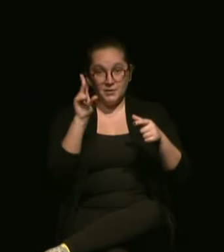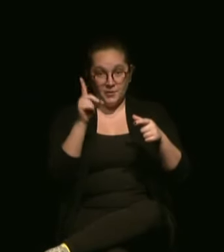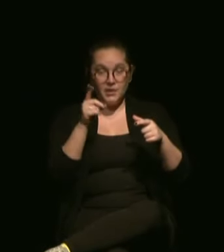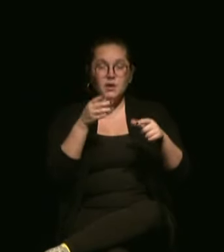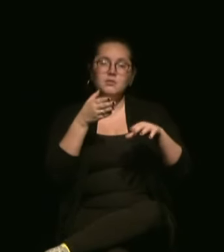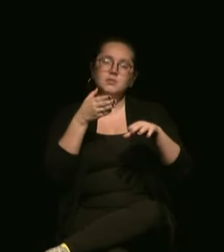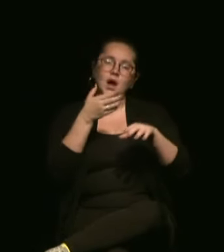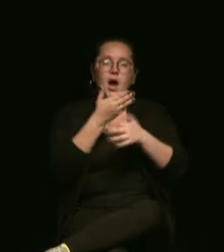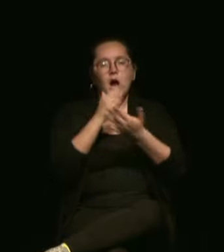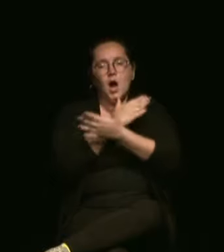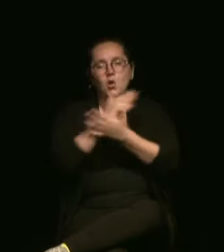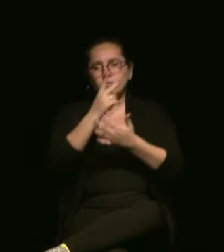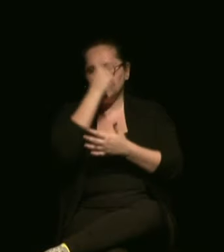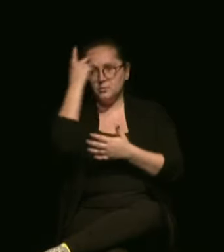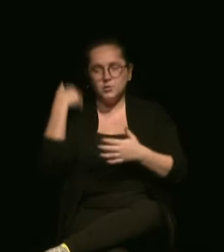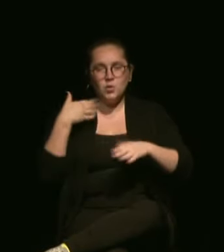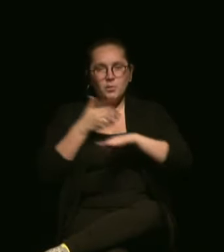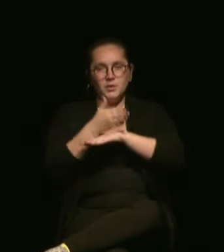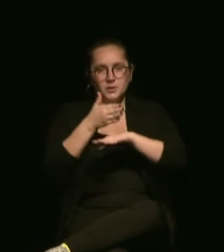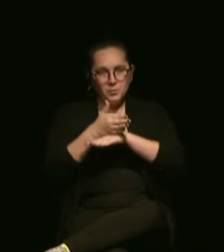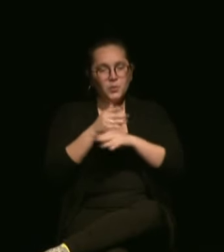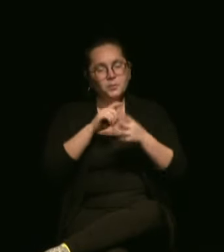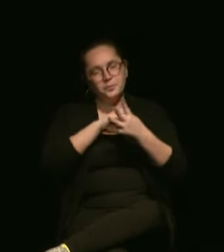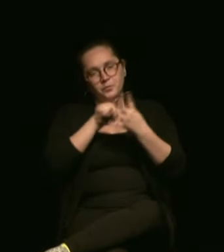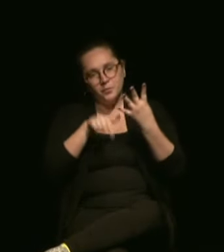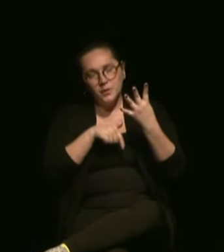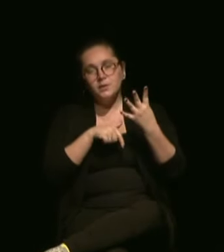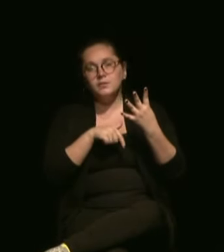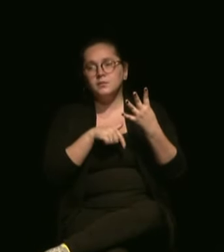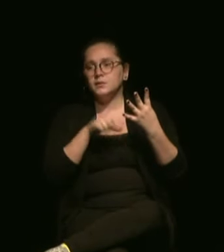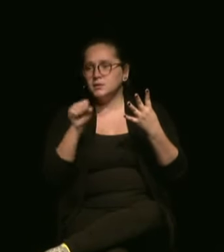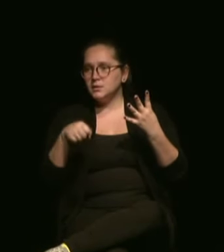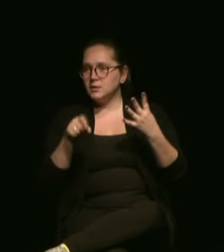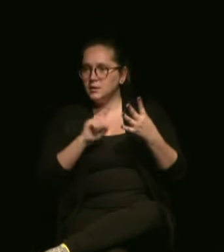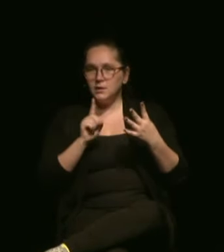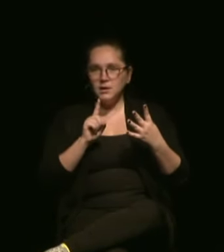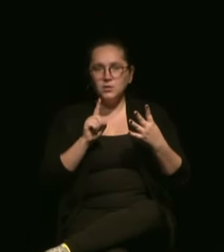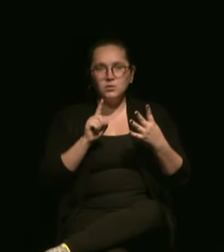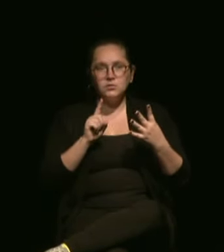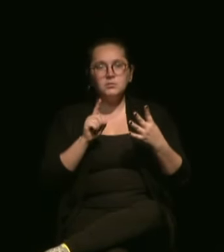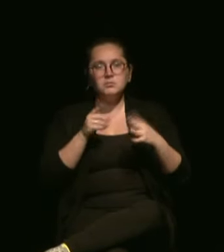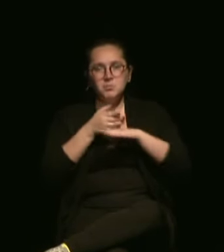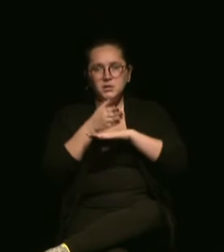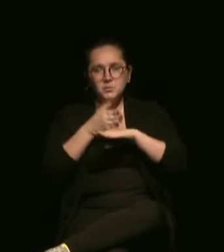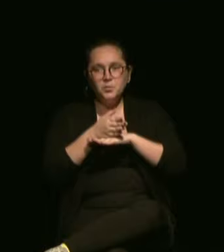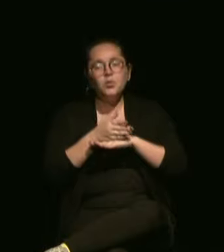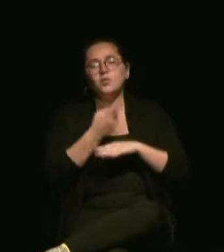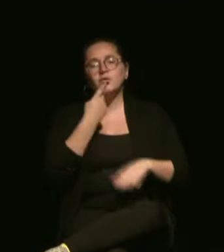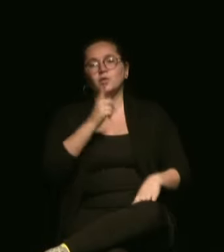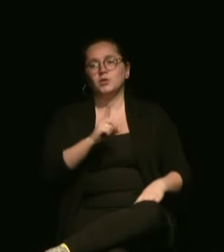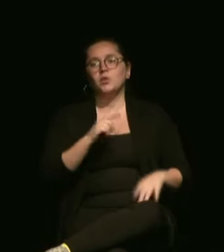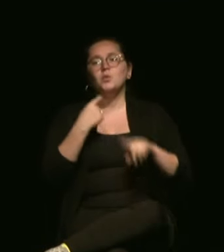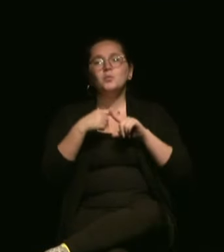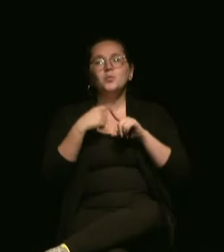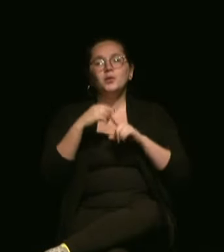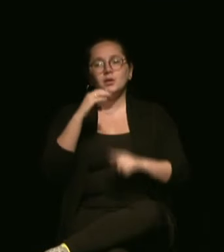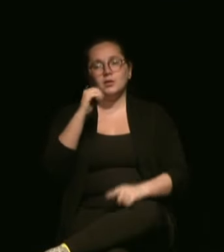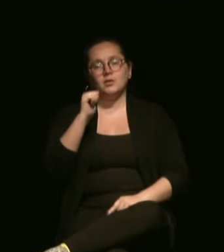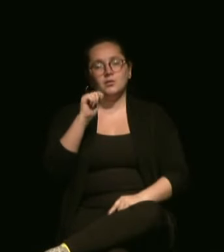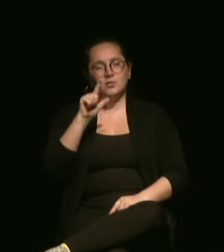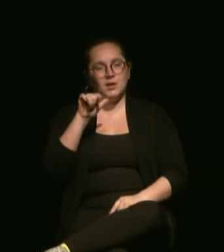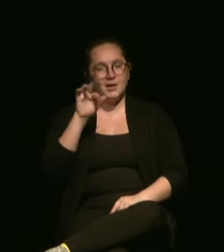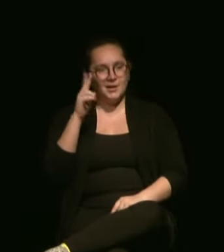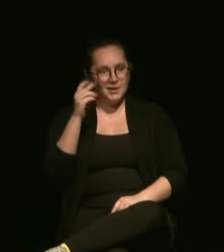o Carlinhos, que está ali nos bastidores, não ou sim? Sim? Não, está dizendo que não. Porque geralmente o Carlinhos é o